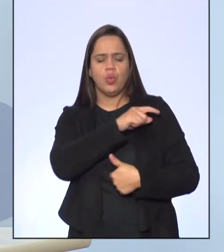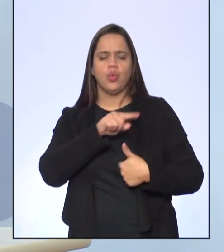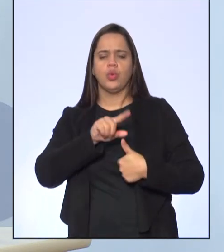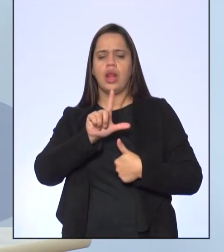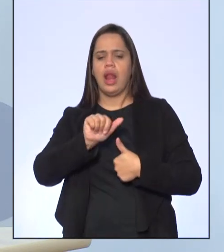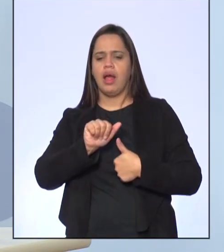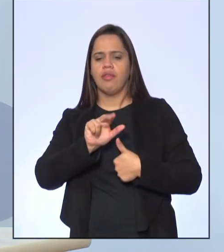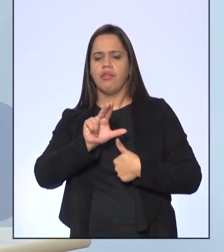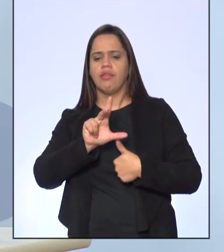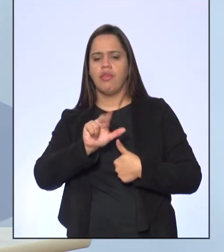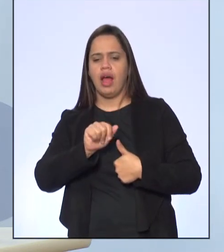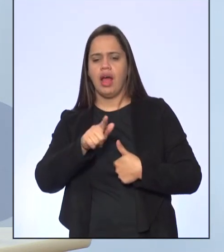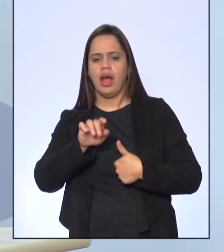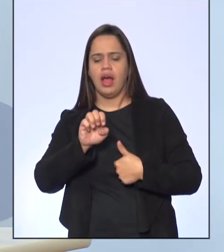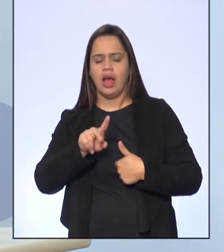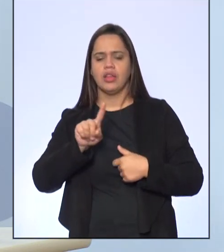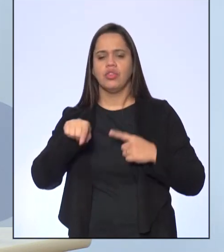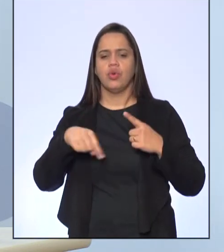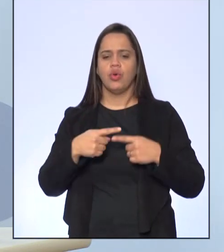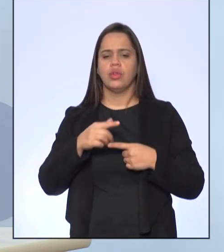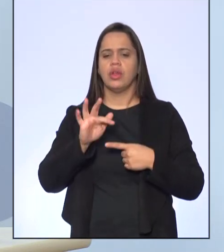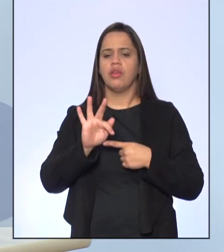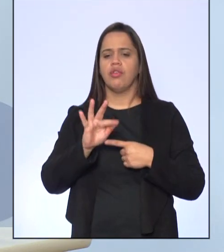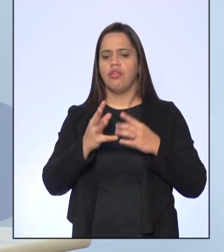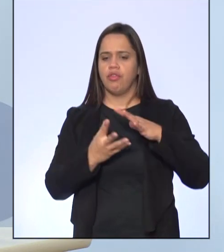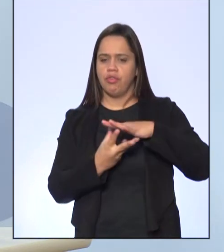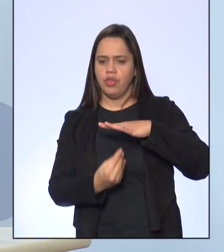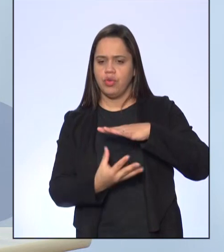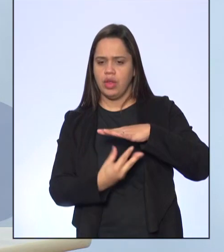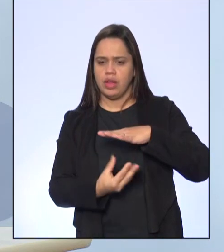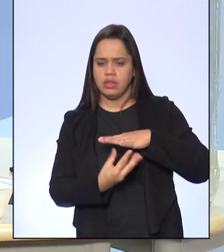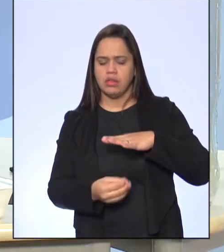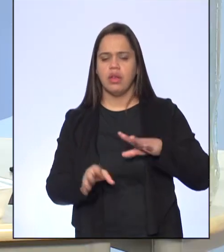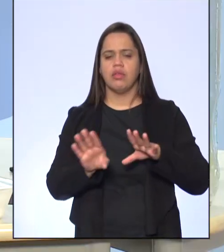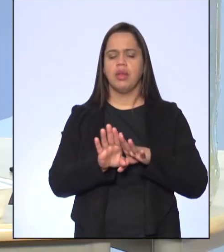Ana respondeu filtração, a Joana, o Francisco...